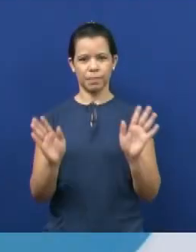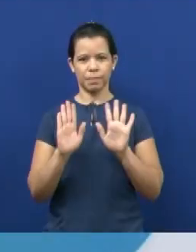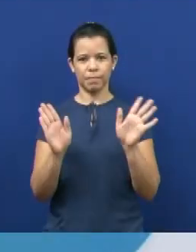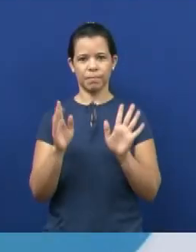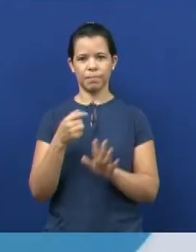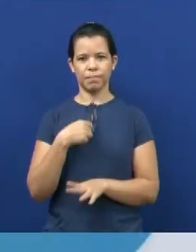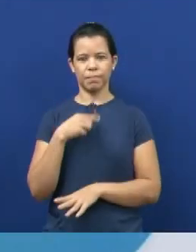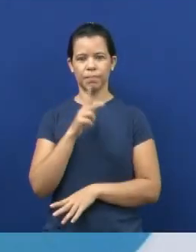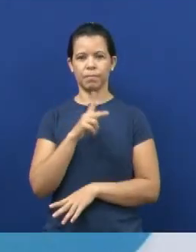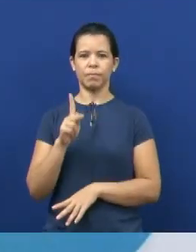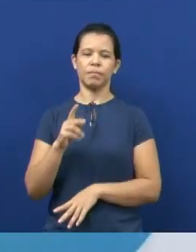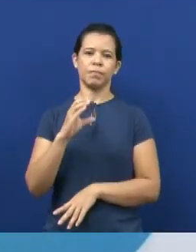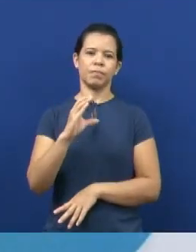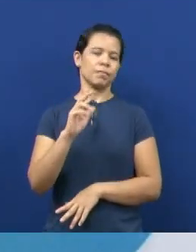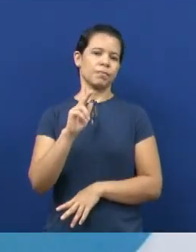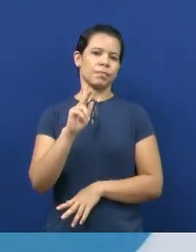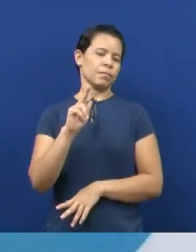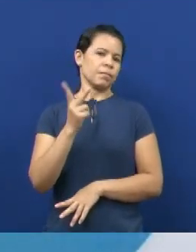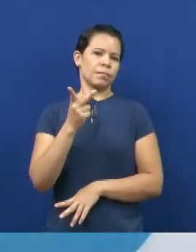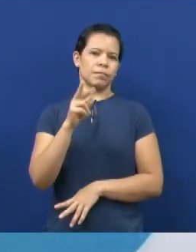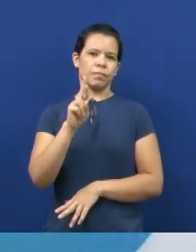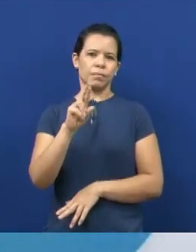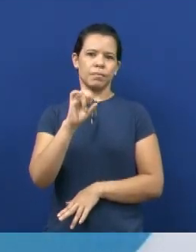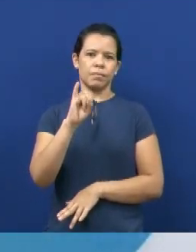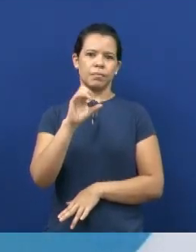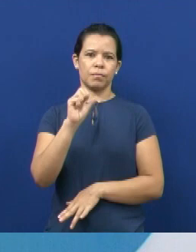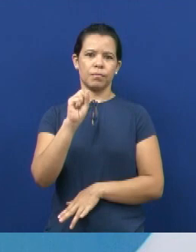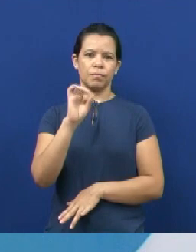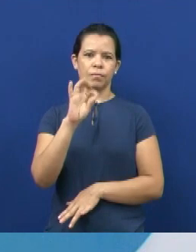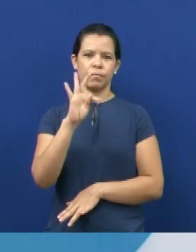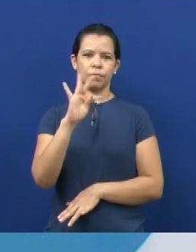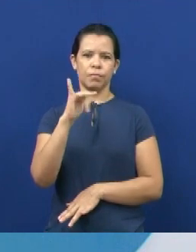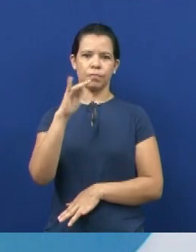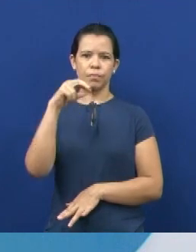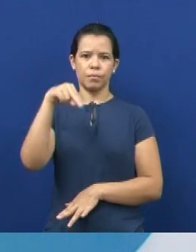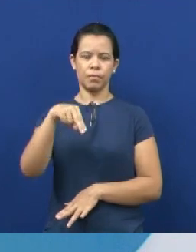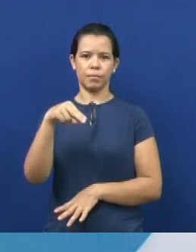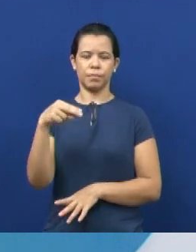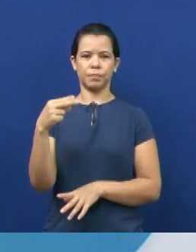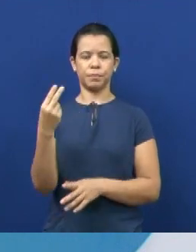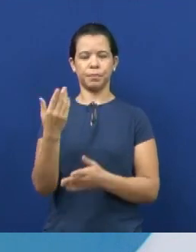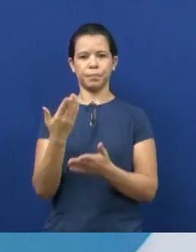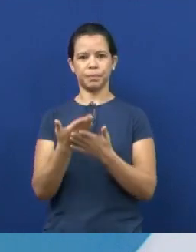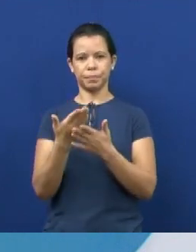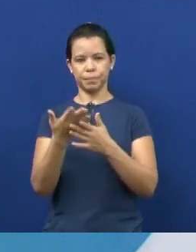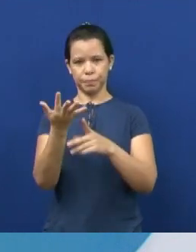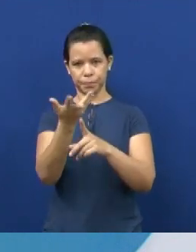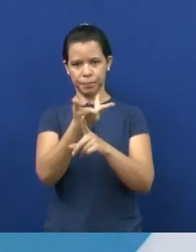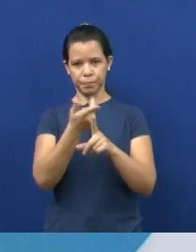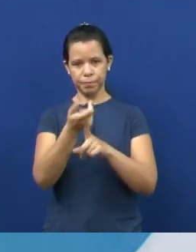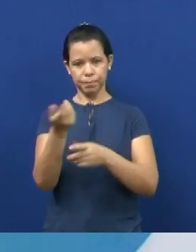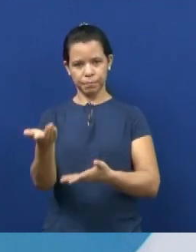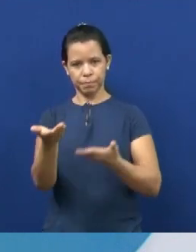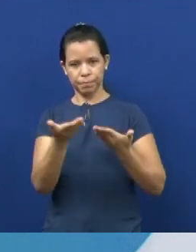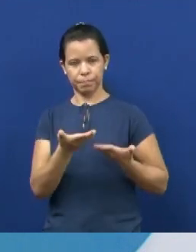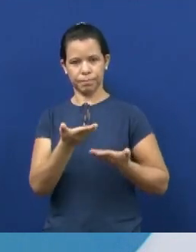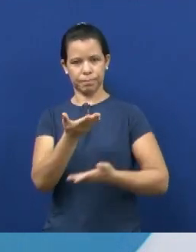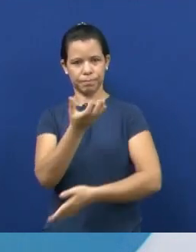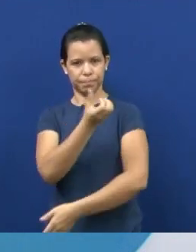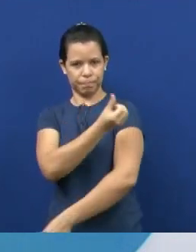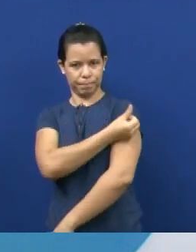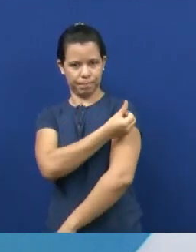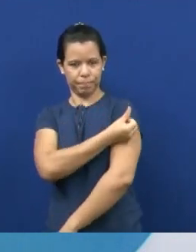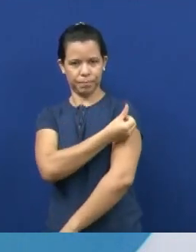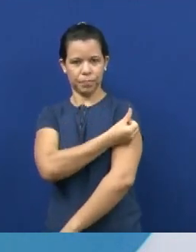olá eu sou o professor christian morais professor da disciplina de arte e seja bem-vinda mais uma aula para o 6º ano o